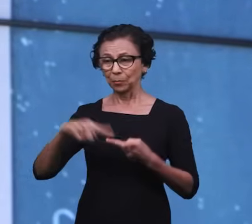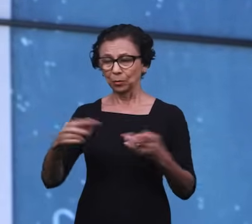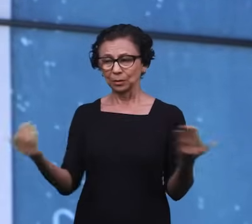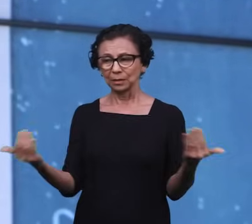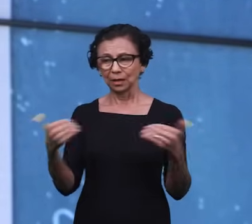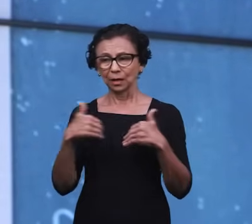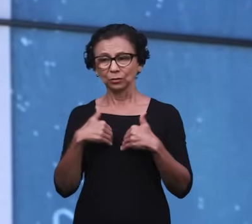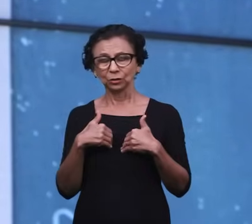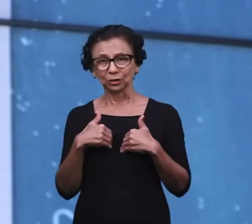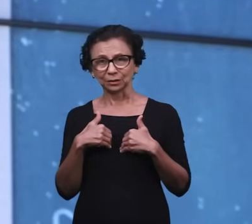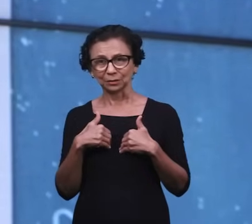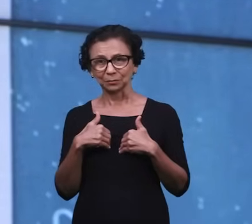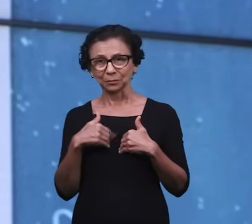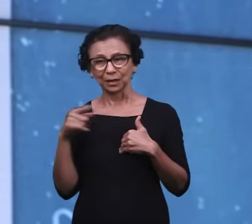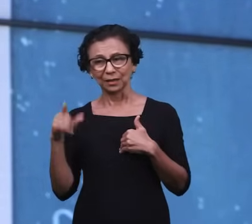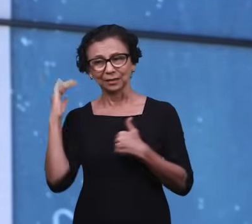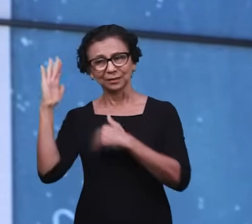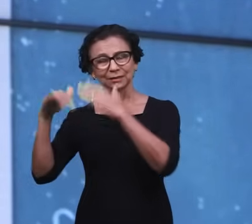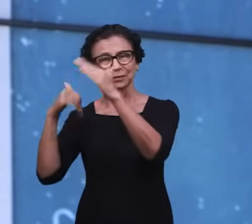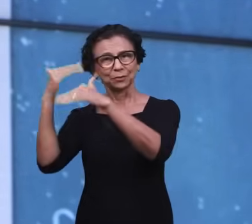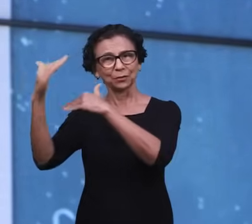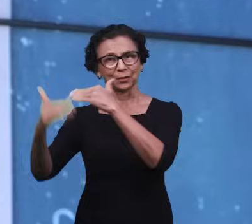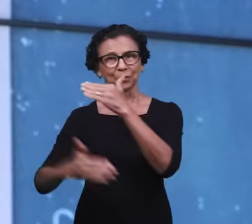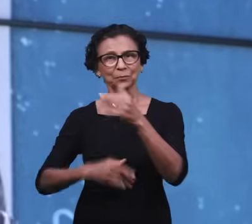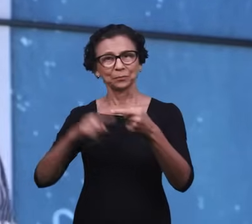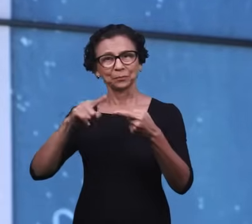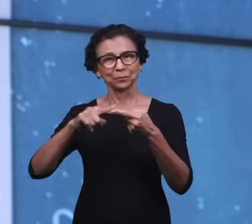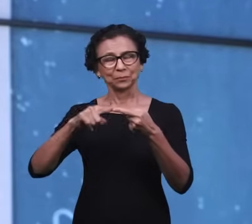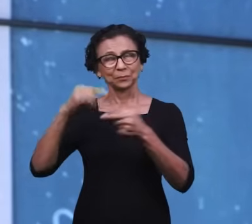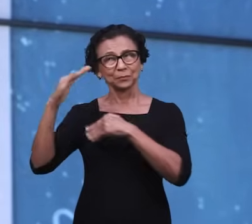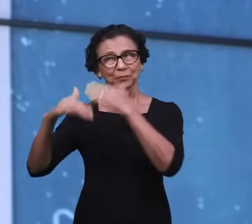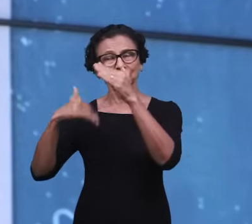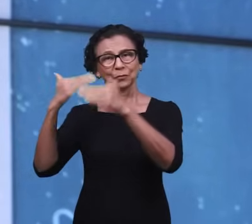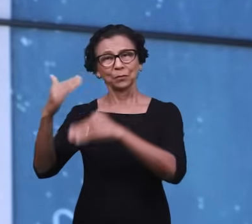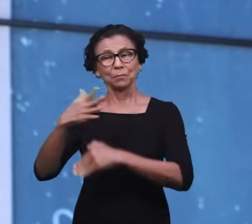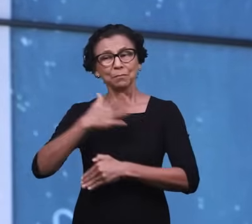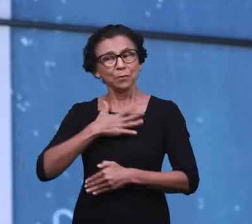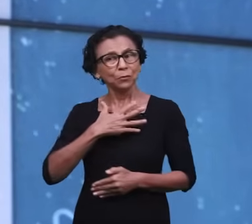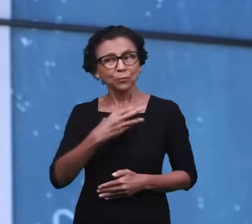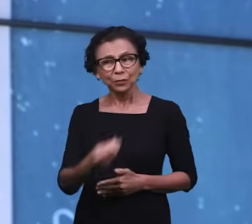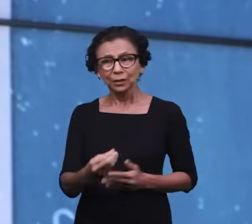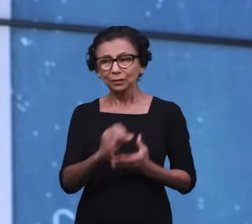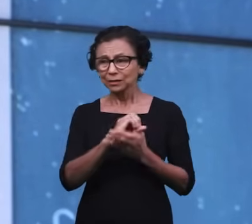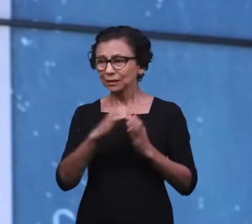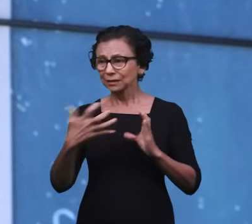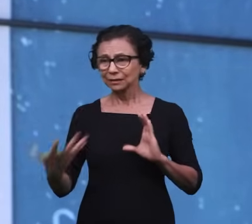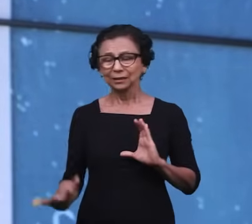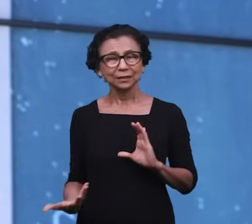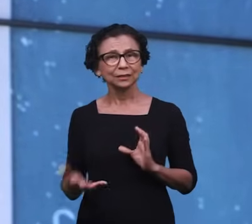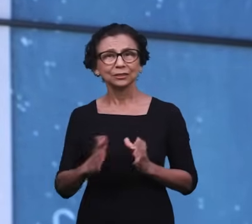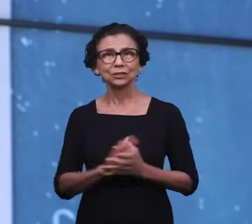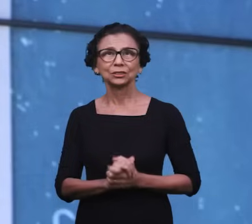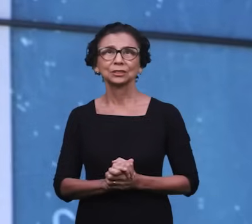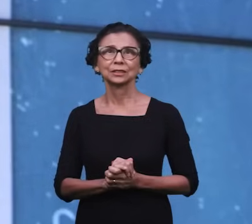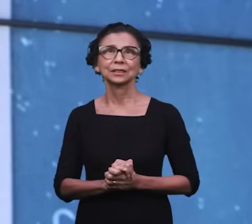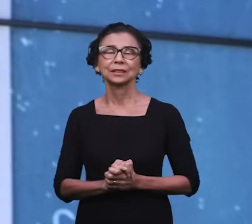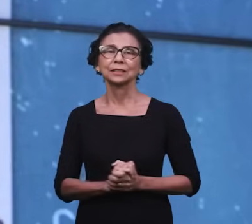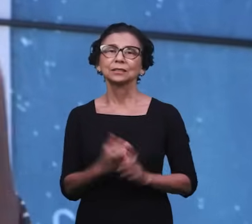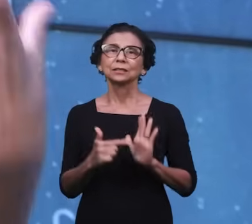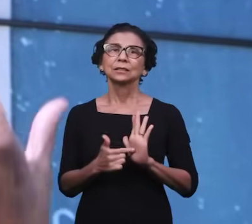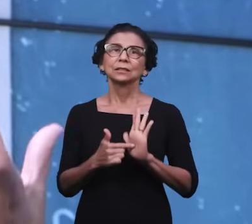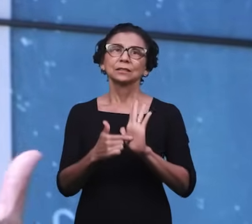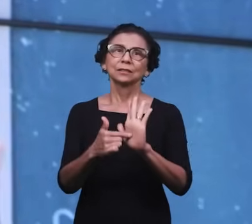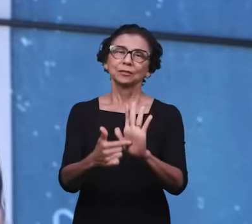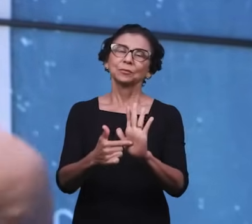muito. Muito bom. Então, nesse curso eu mostro dentro da rotina da criança, dentro de casa, como que os pais podem passar